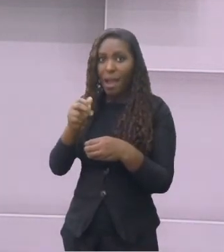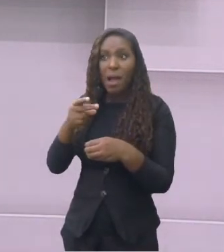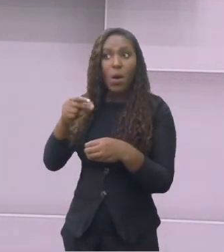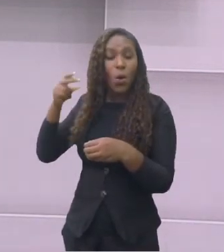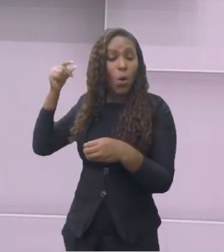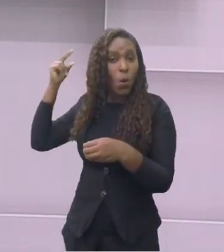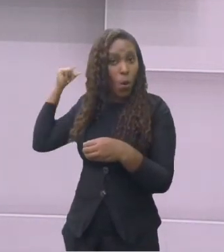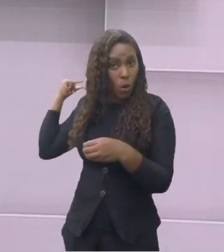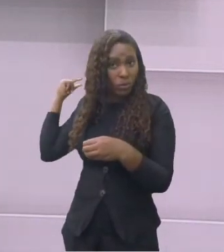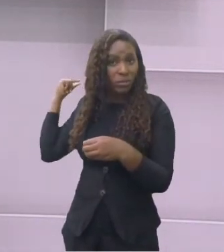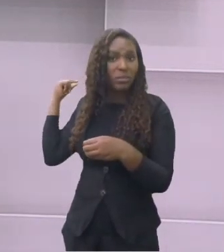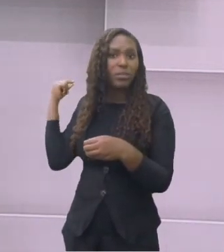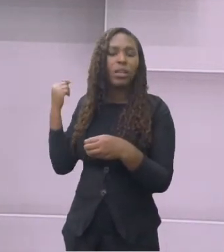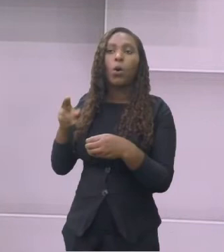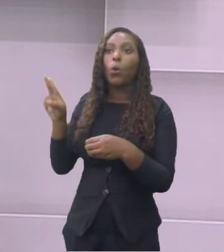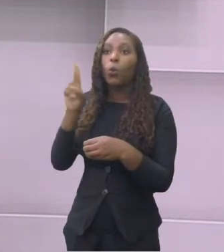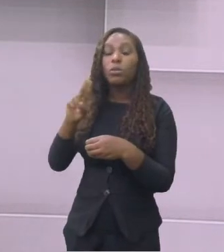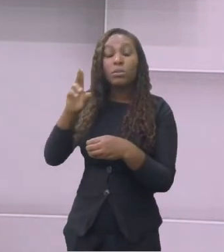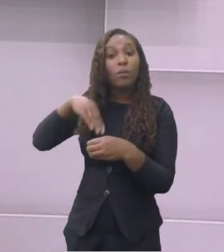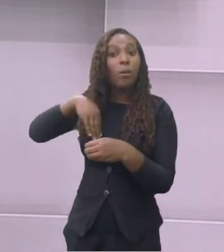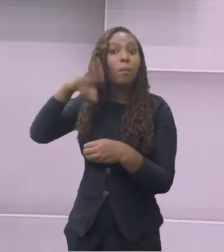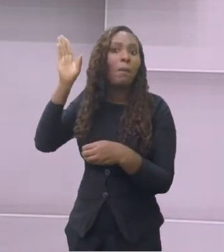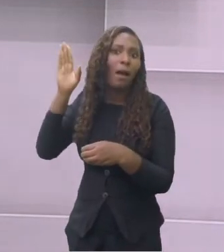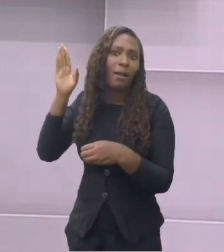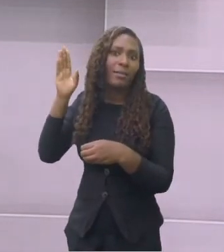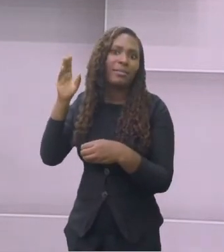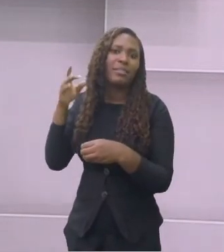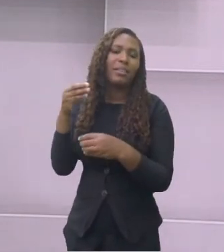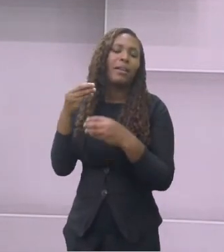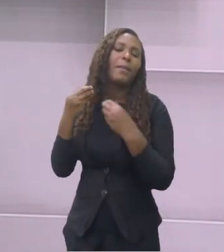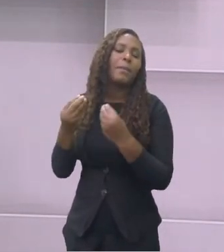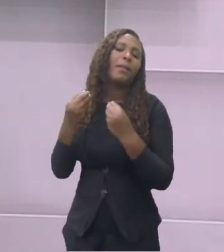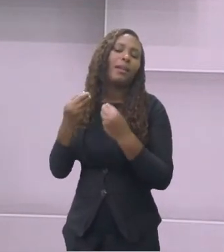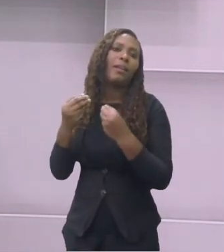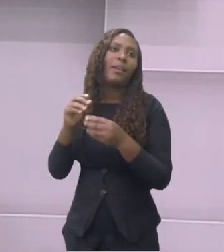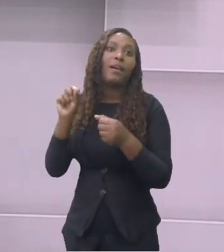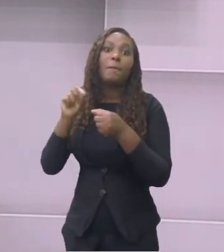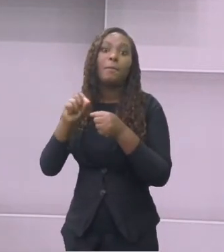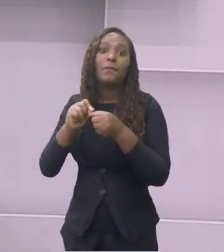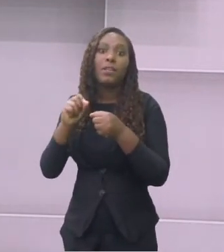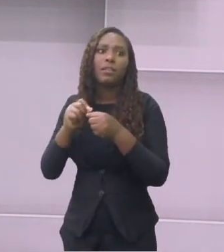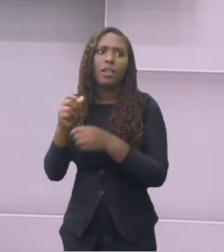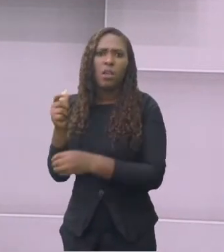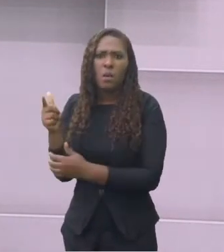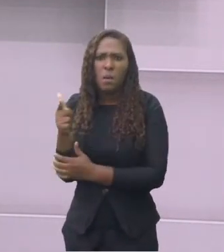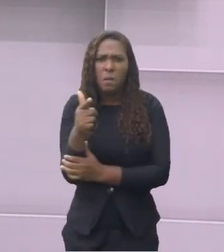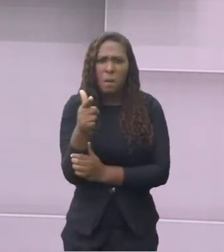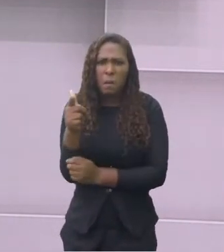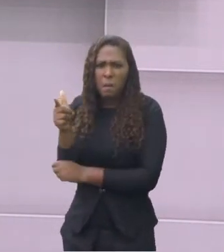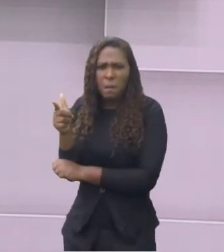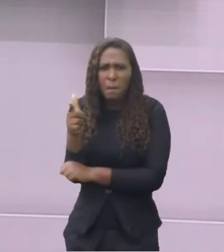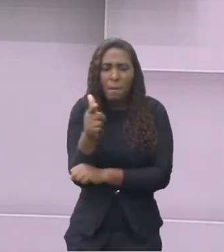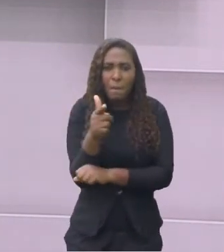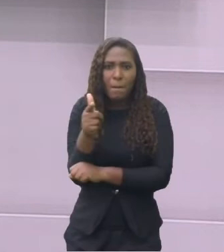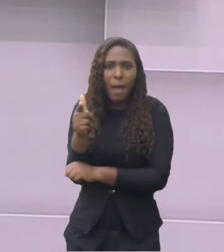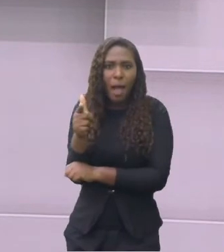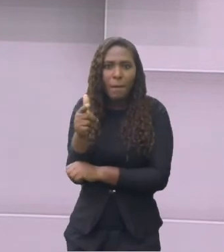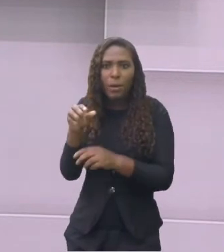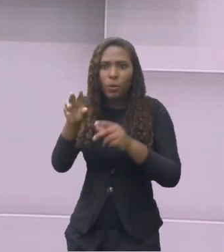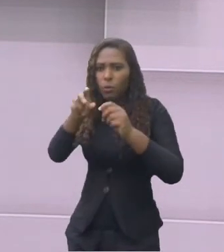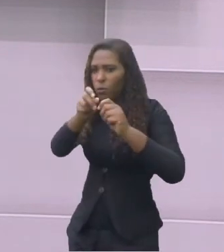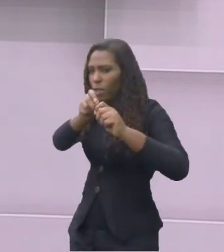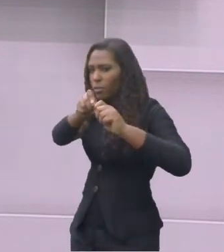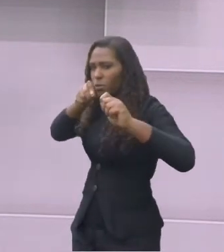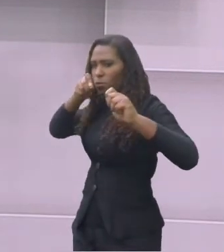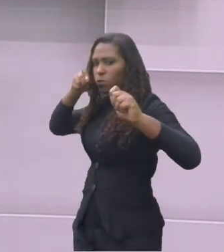mais do que hoje como construção de armas para poder caçar, construção,